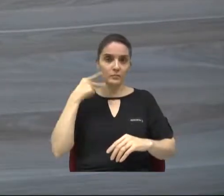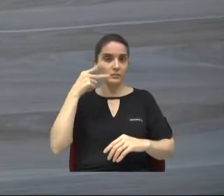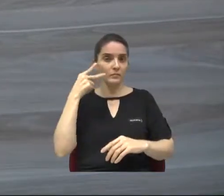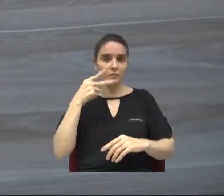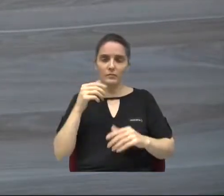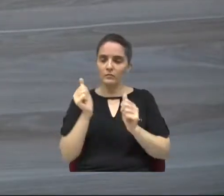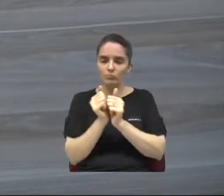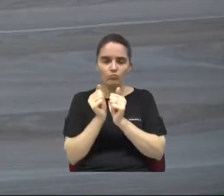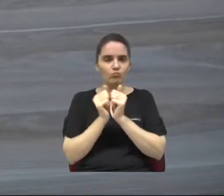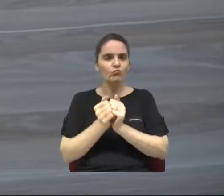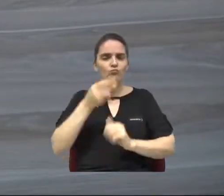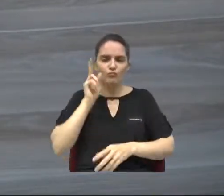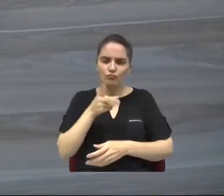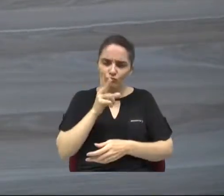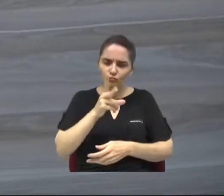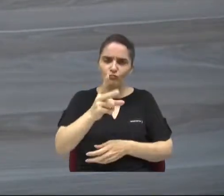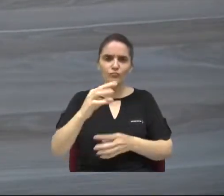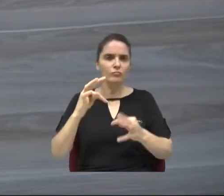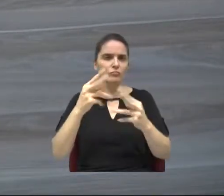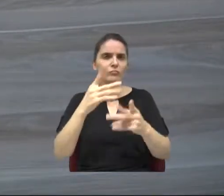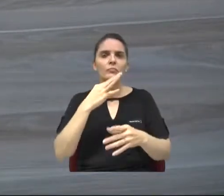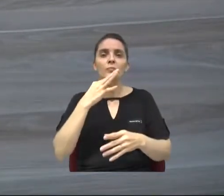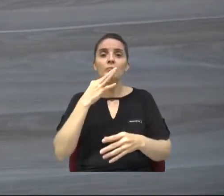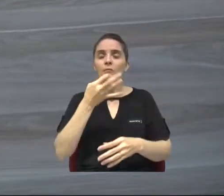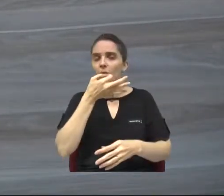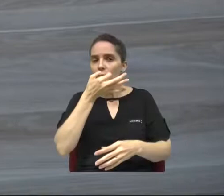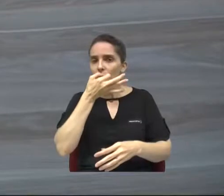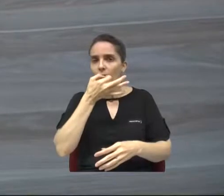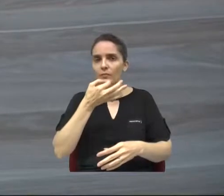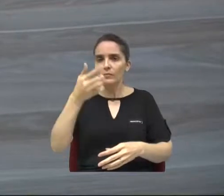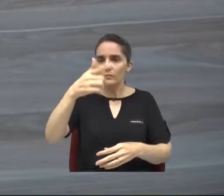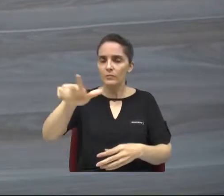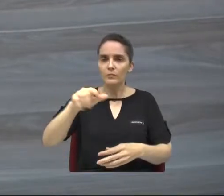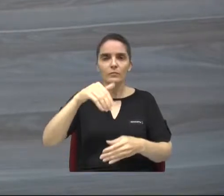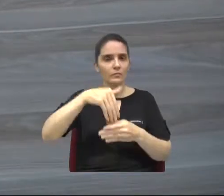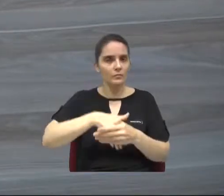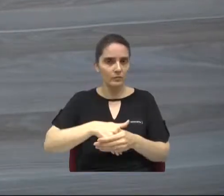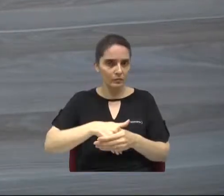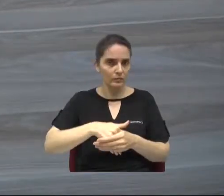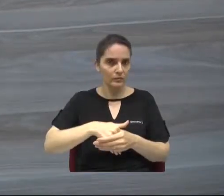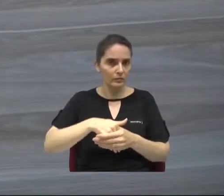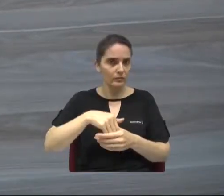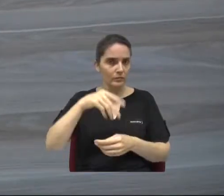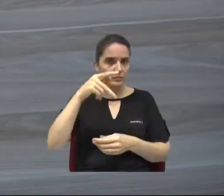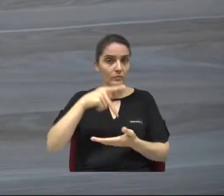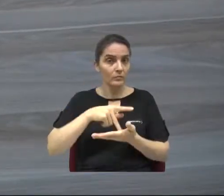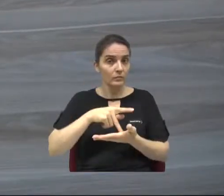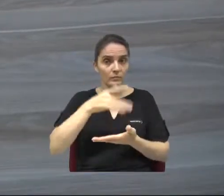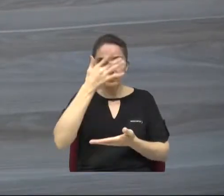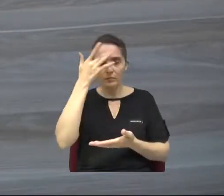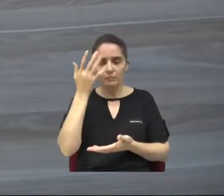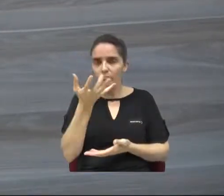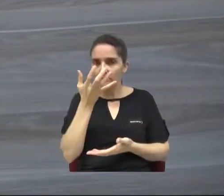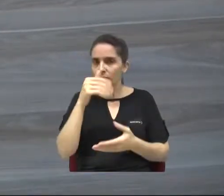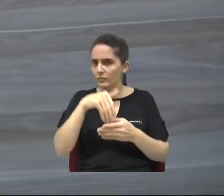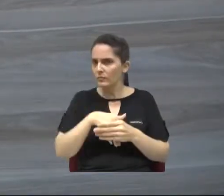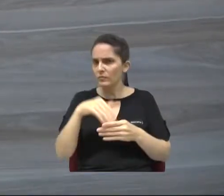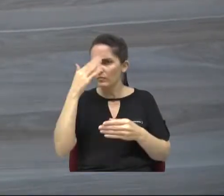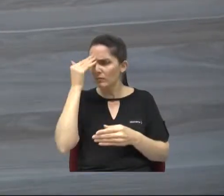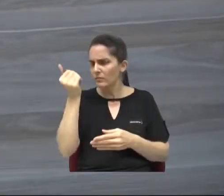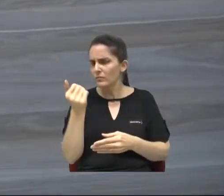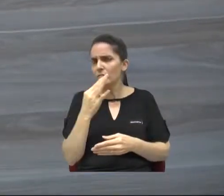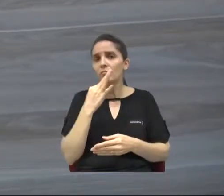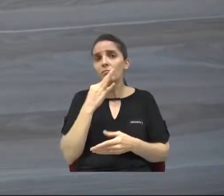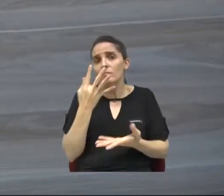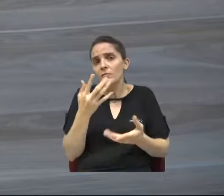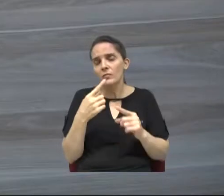comissão, todo mundo sabe o que todo mundo pensa, todo mundo sabe, numa votação, o que realmente a pessoa às vezes queria votar. A gente sabe tudo aqui dentro, porque é